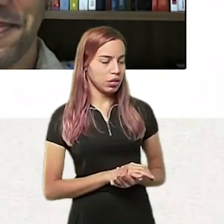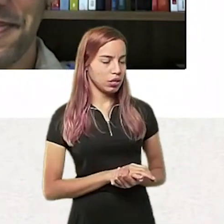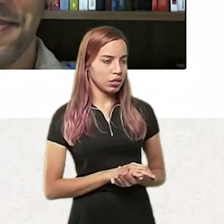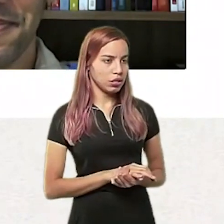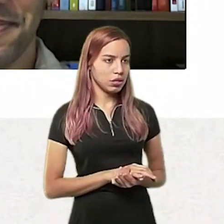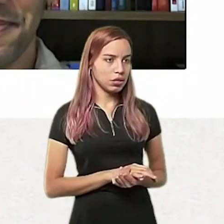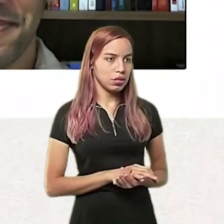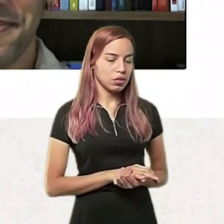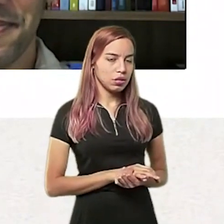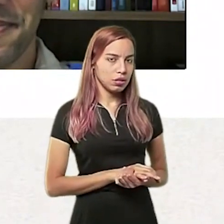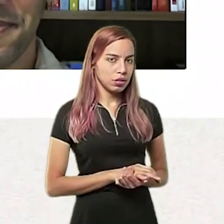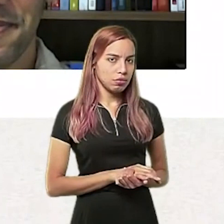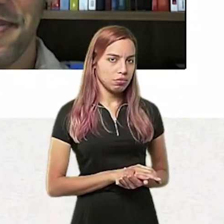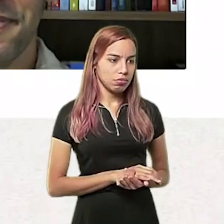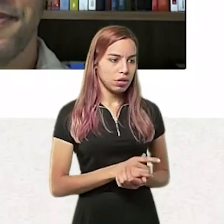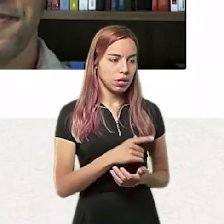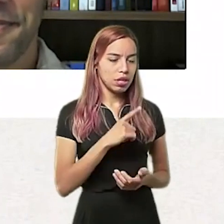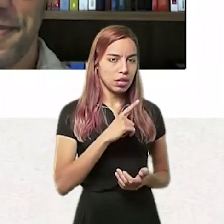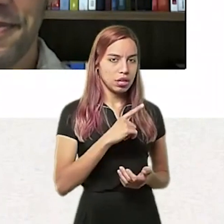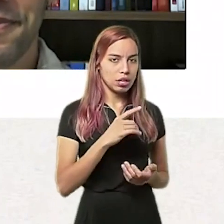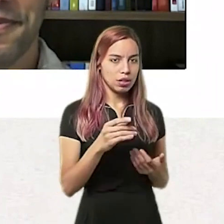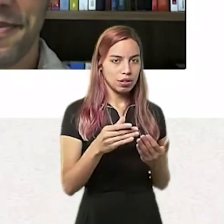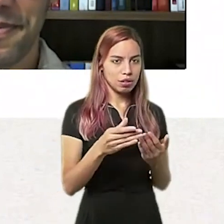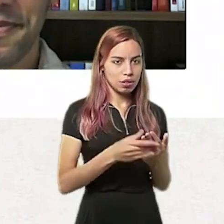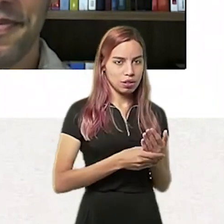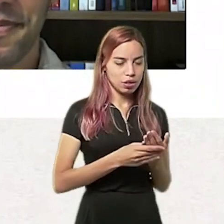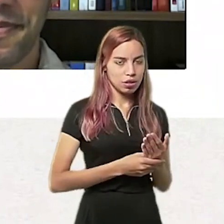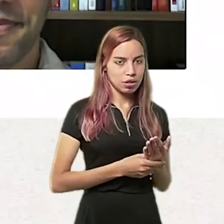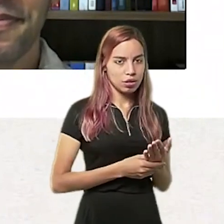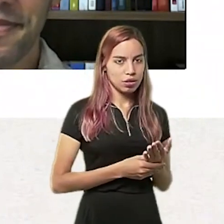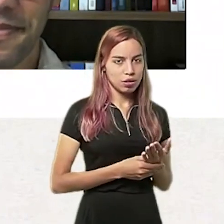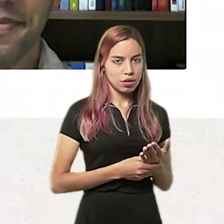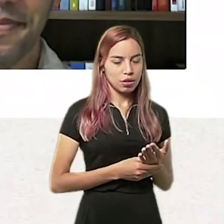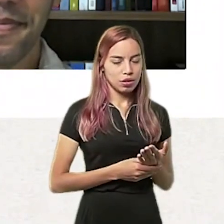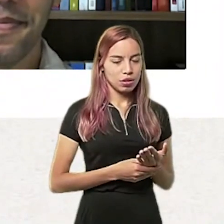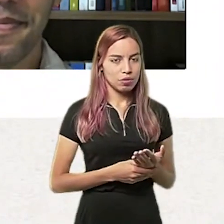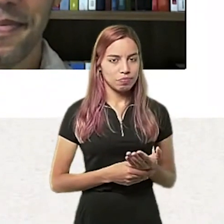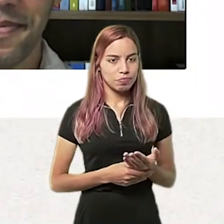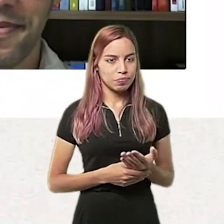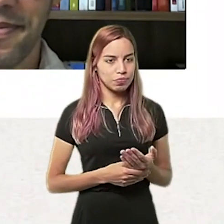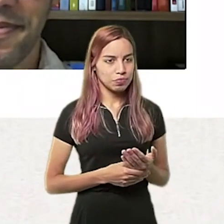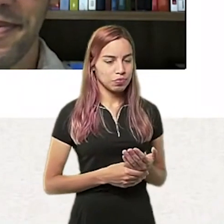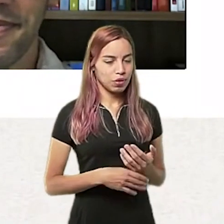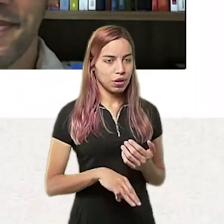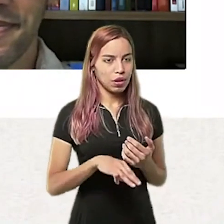no Mineirinho, na crônica de Clarice Lispector.